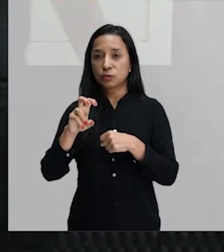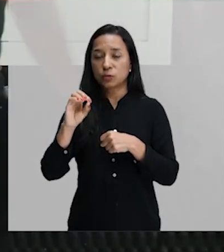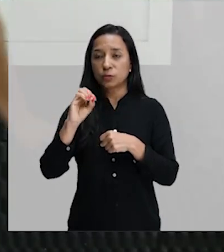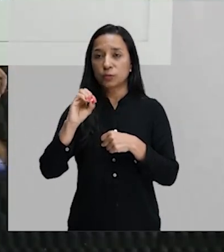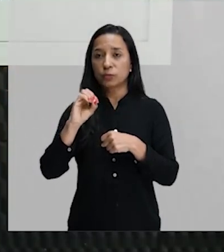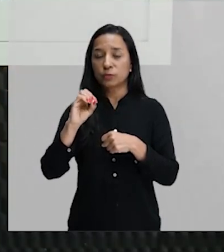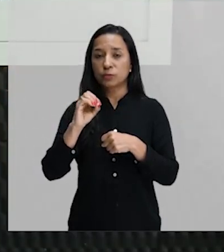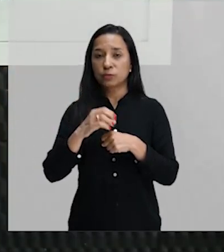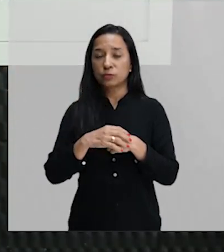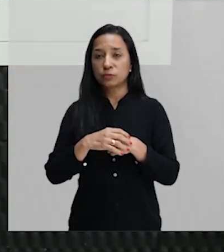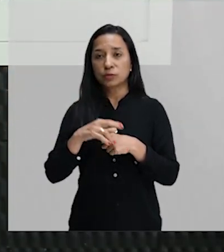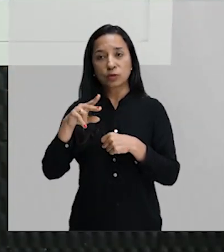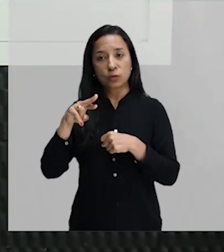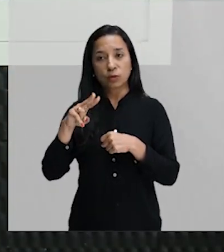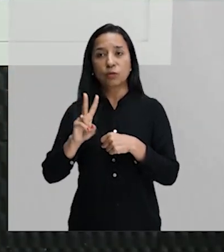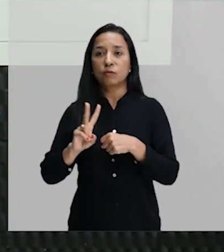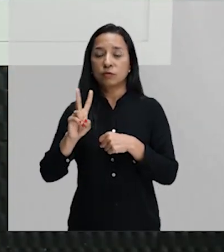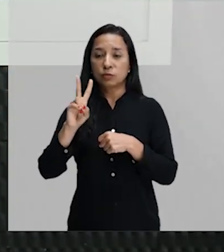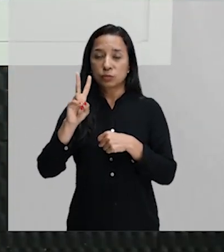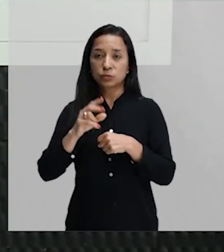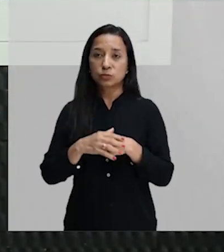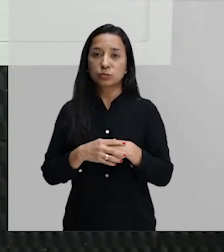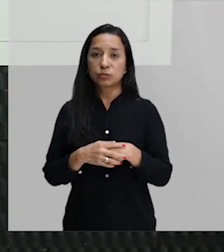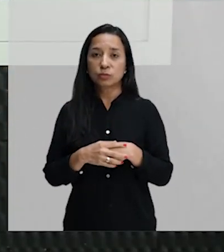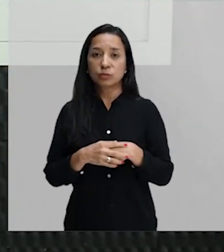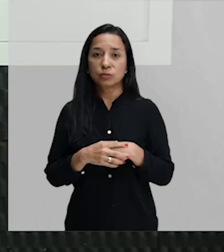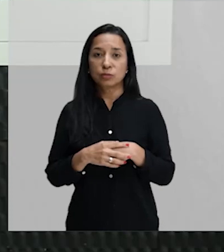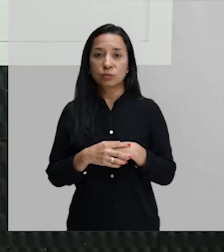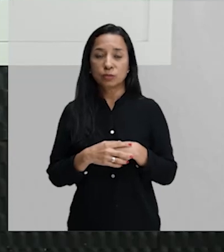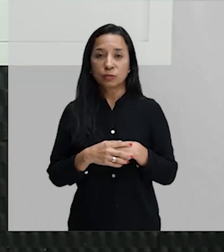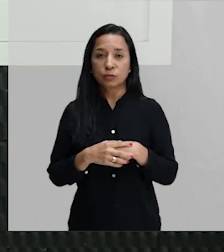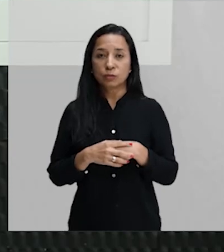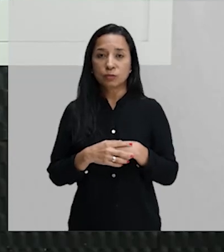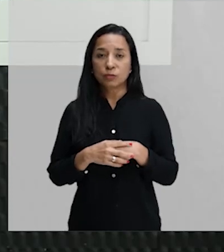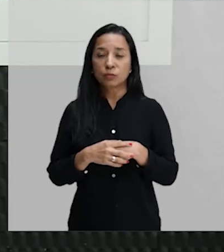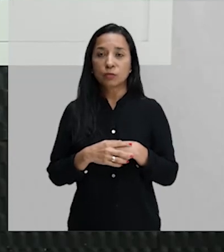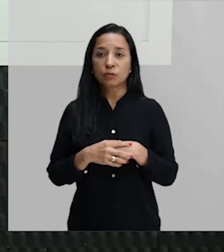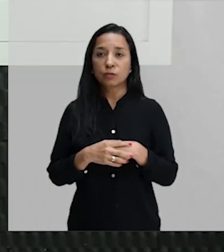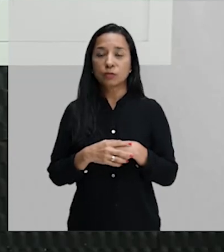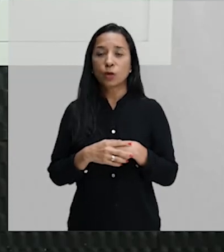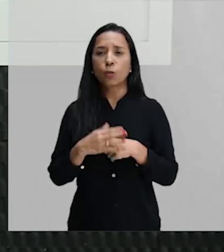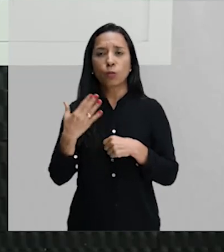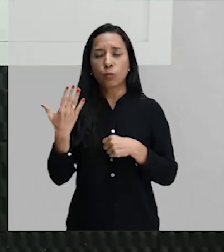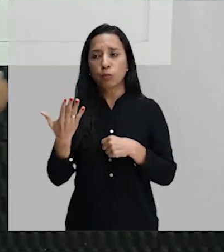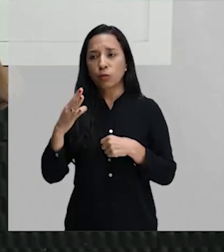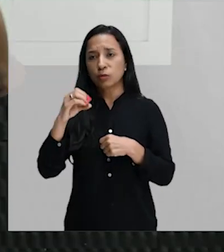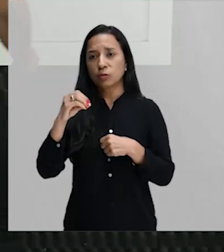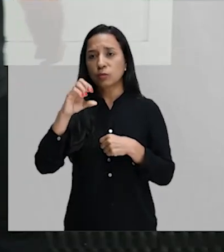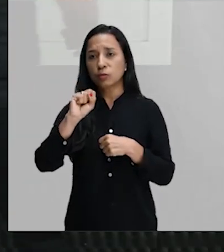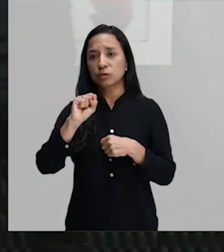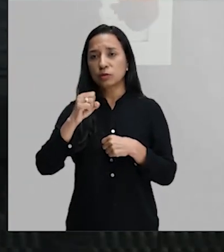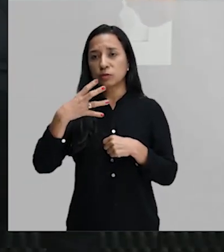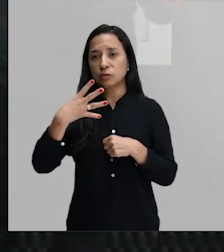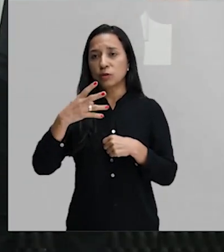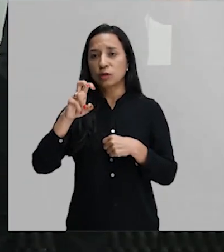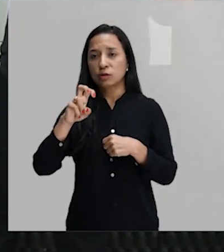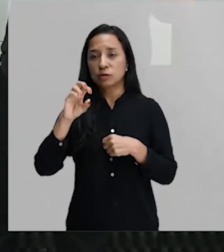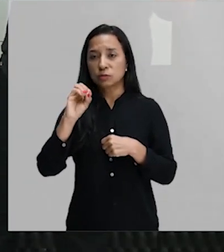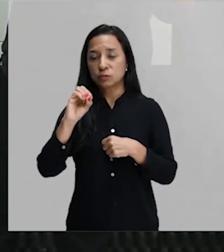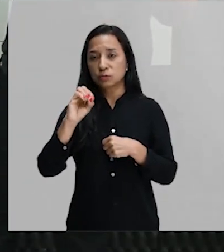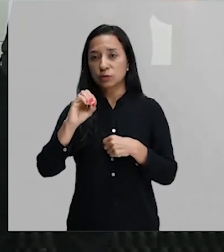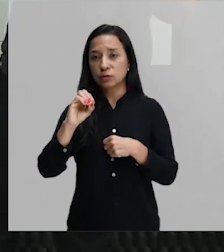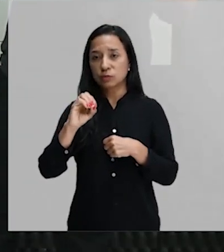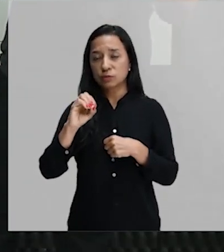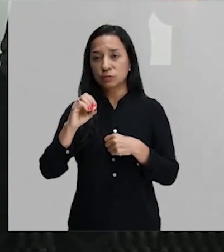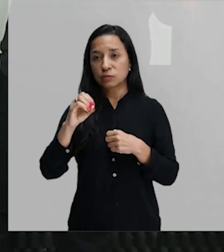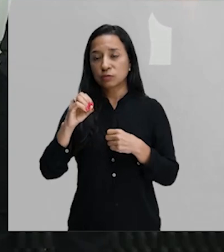valor. Certo? Então, quanto é o cosseno aí de 45 graus? Cosseno de 45 graus